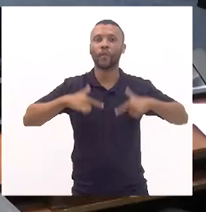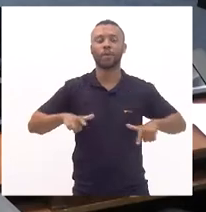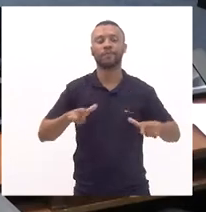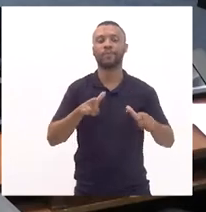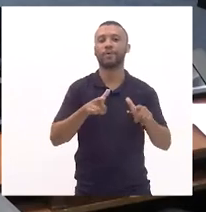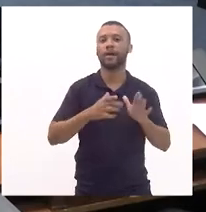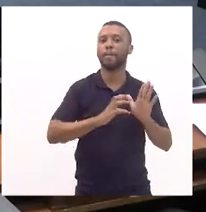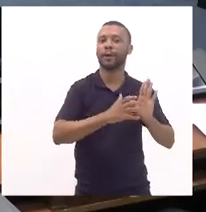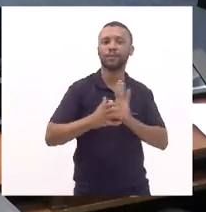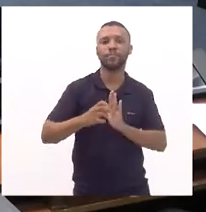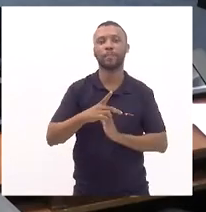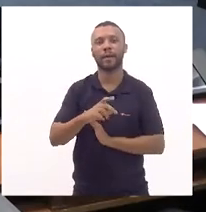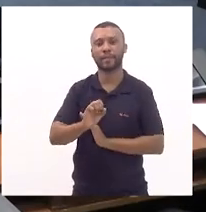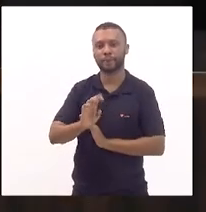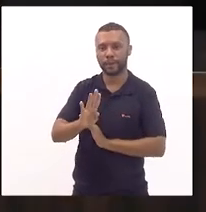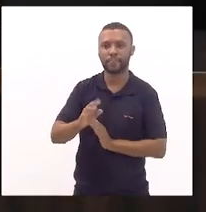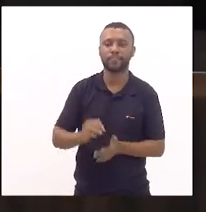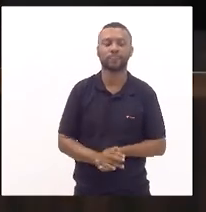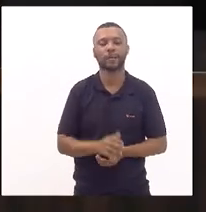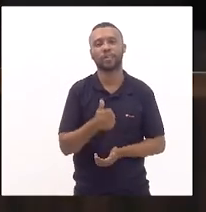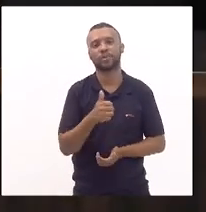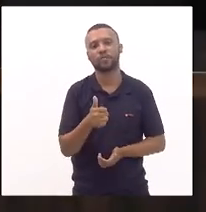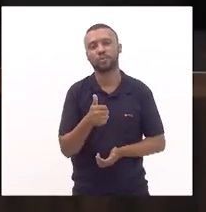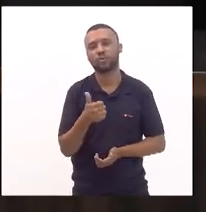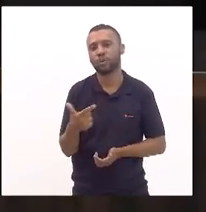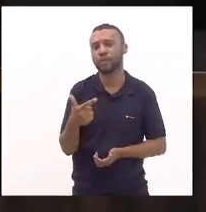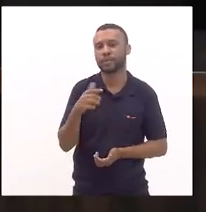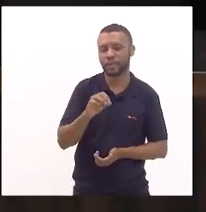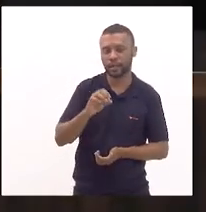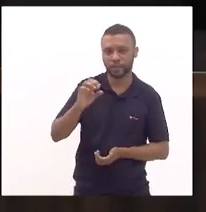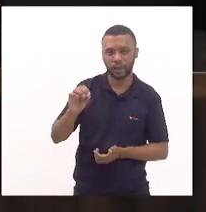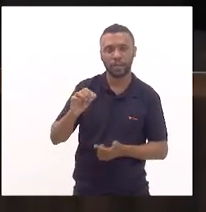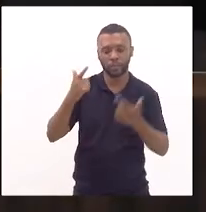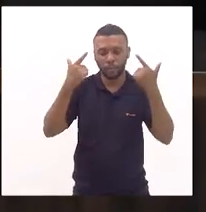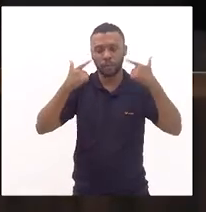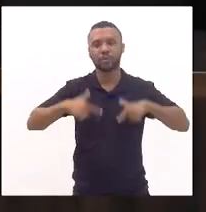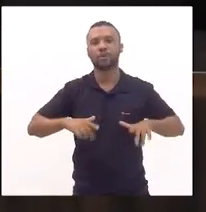por favor. 1200, abstenção da bancada do PSB.